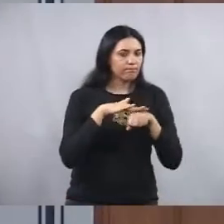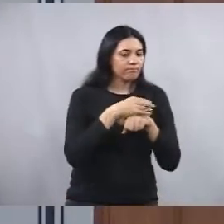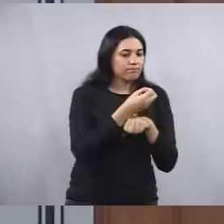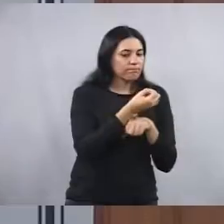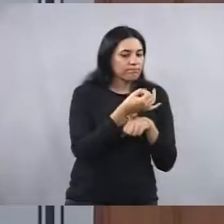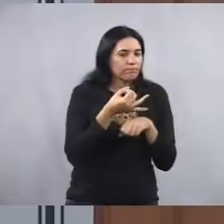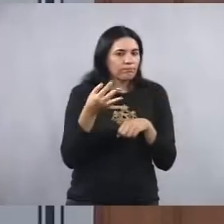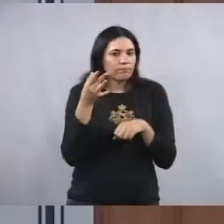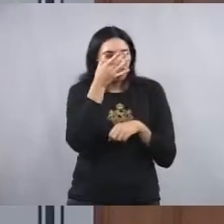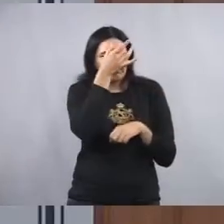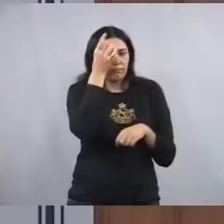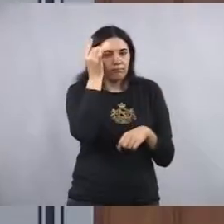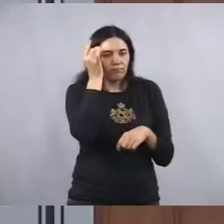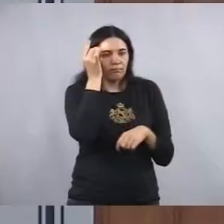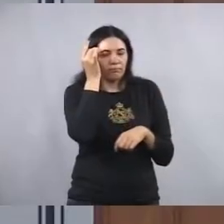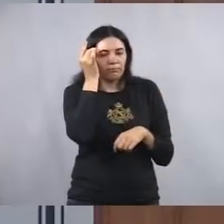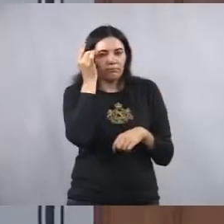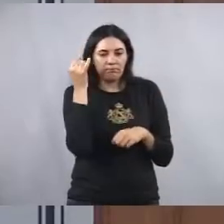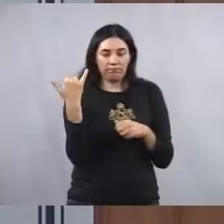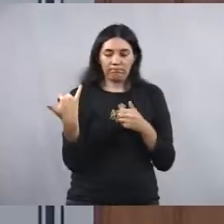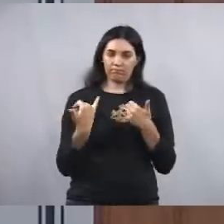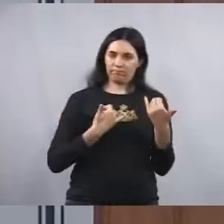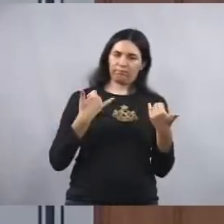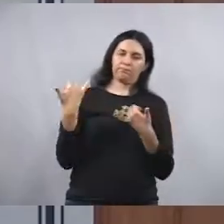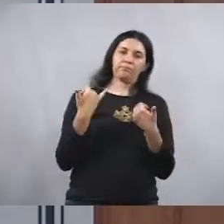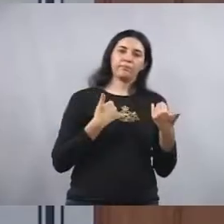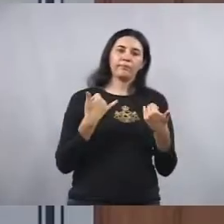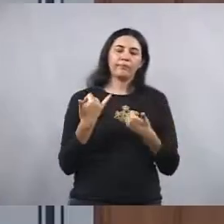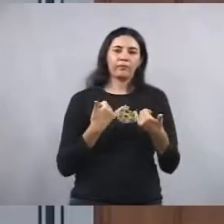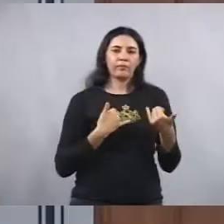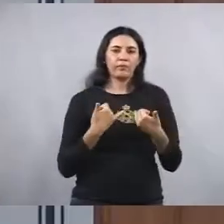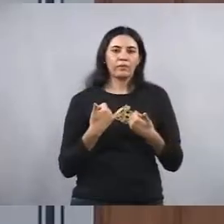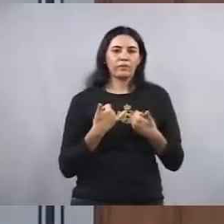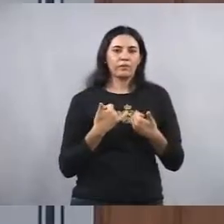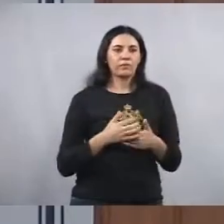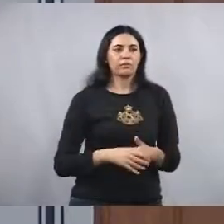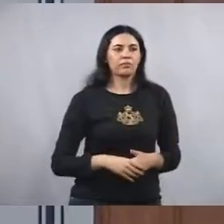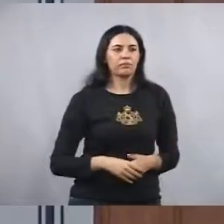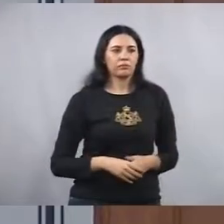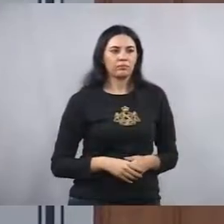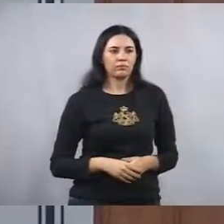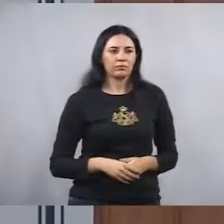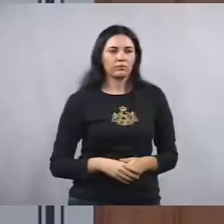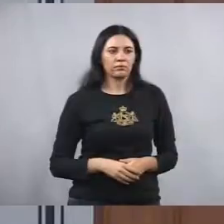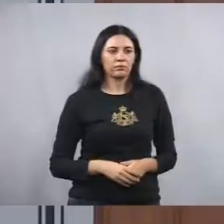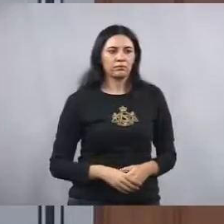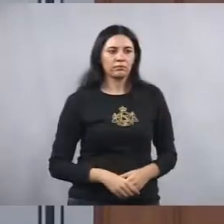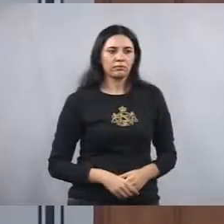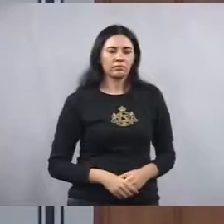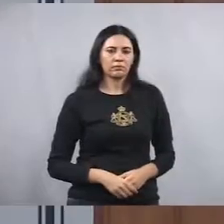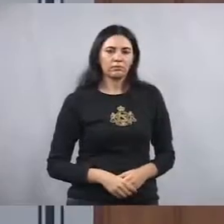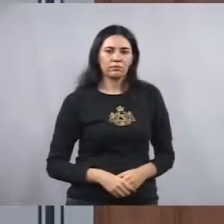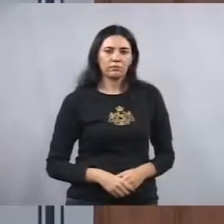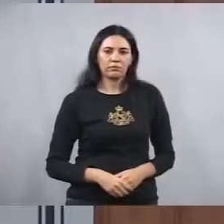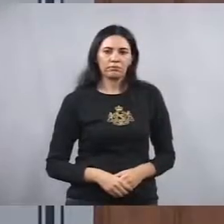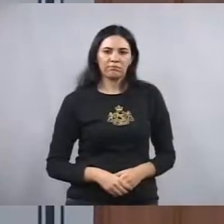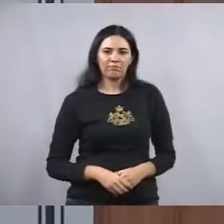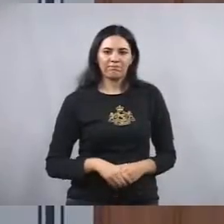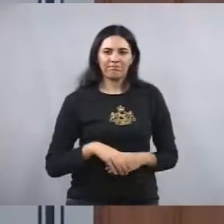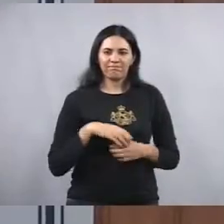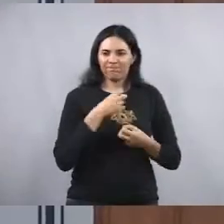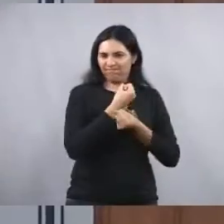deles ou obtida a informação que eles bom então é hiper